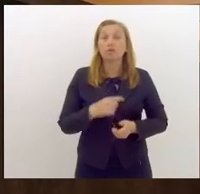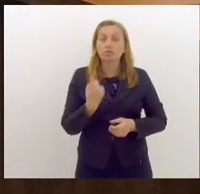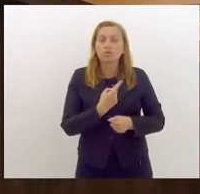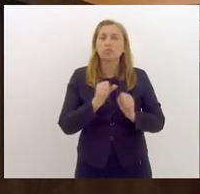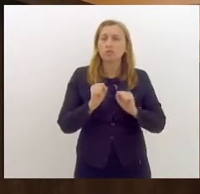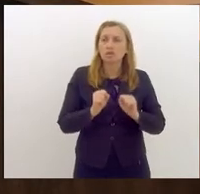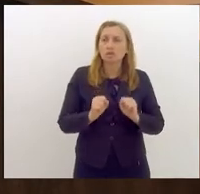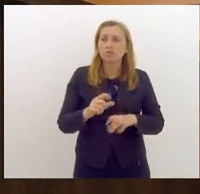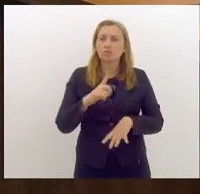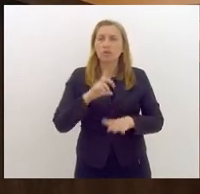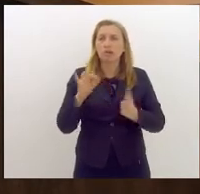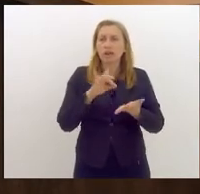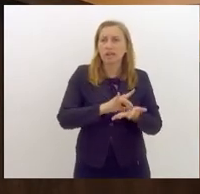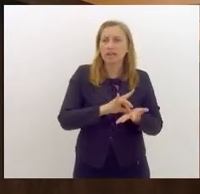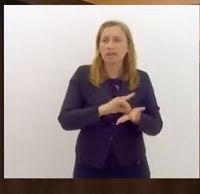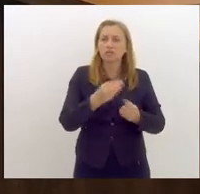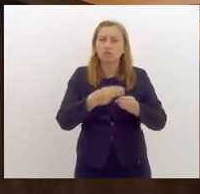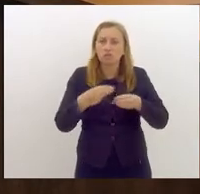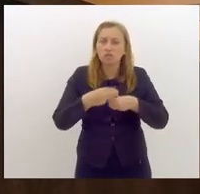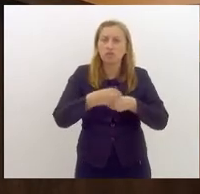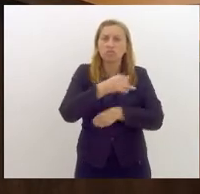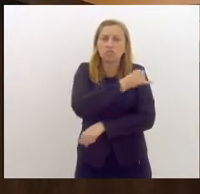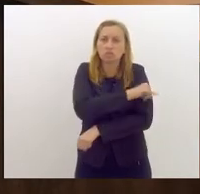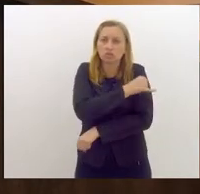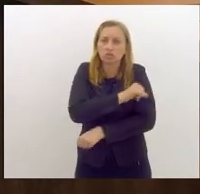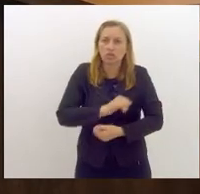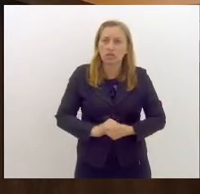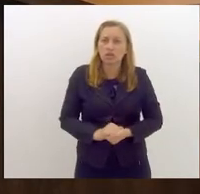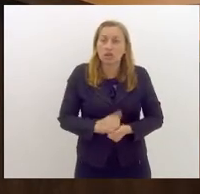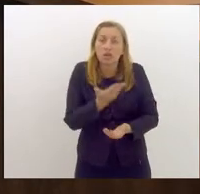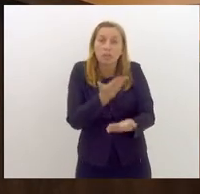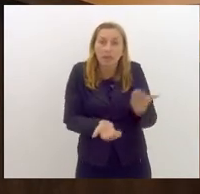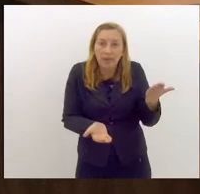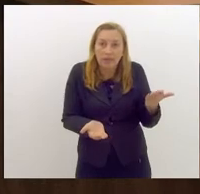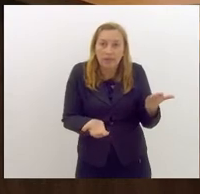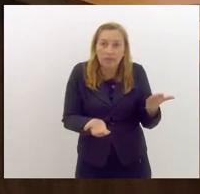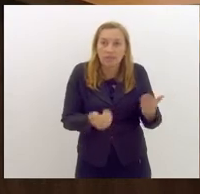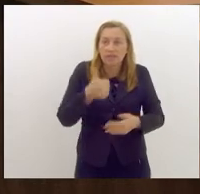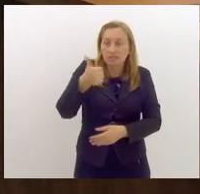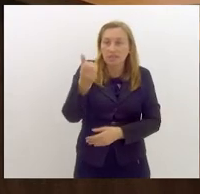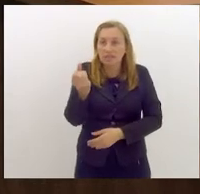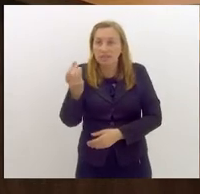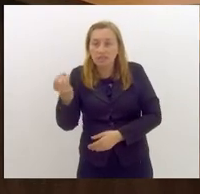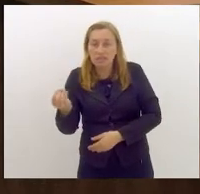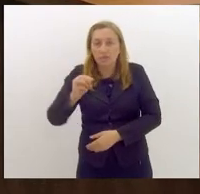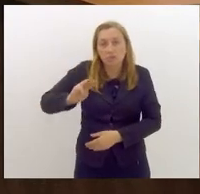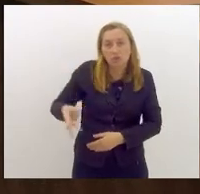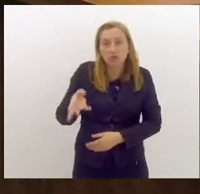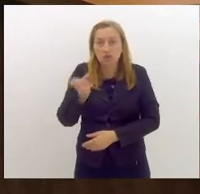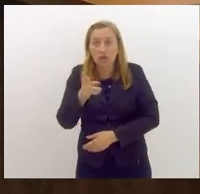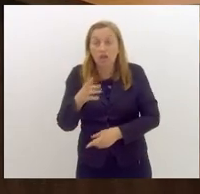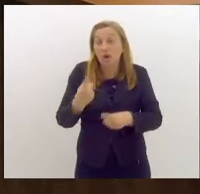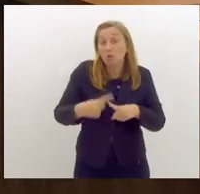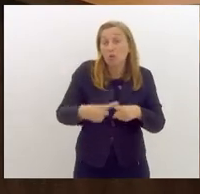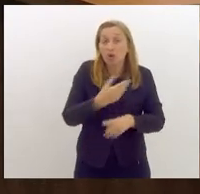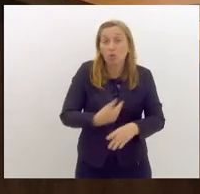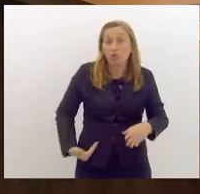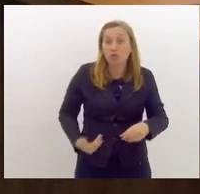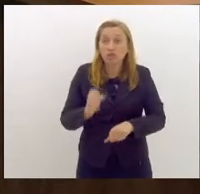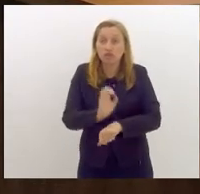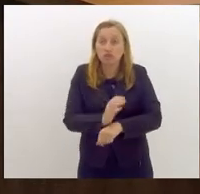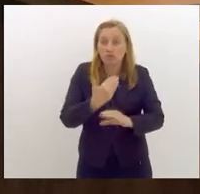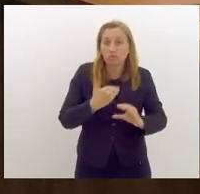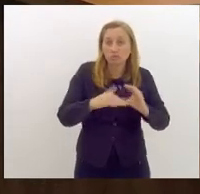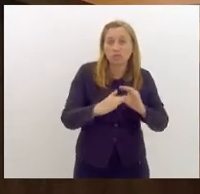ter uma realidade onde os municípios do Rio de Janeiro percam 160 milhões de reais porque o governo do estado mandou